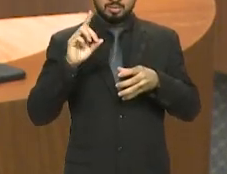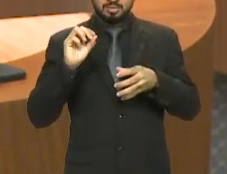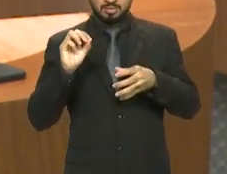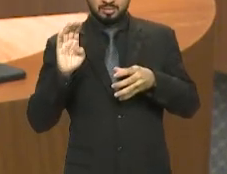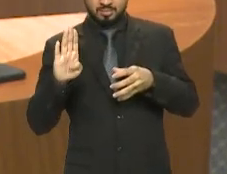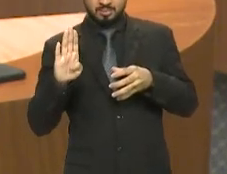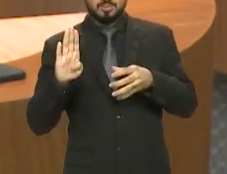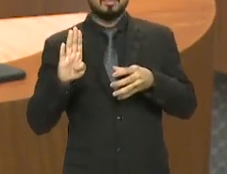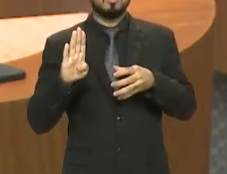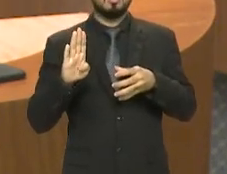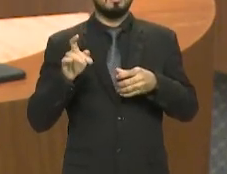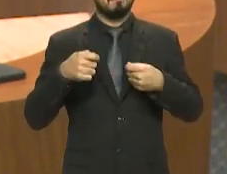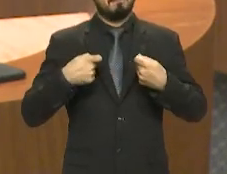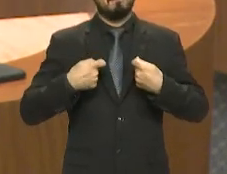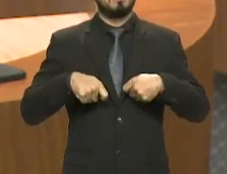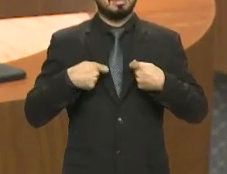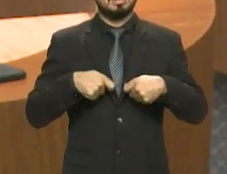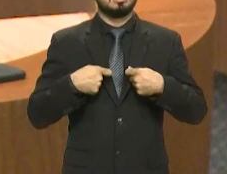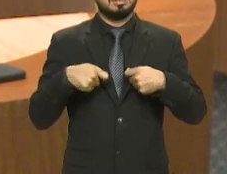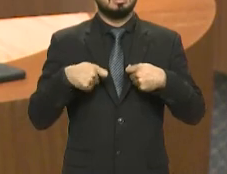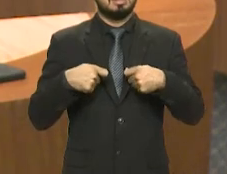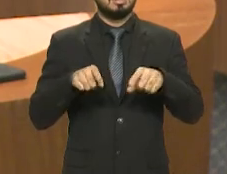façamos outros chamamentos.